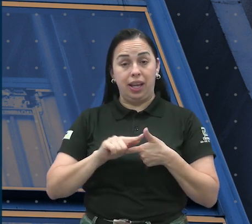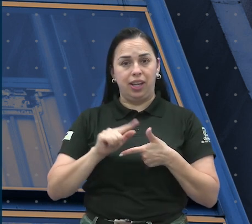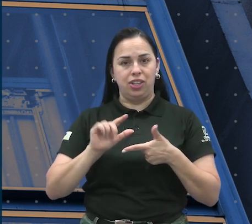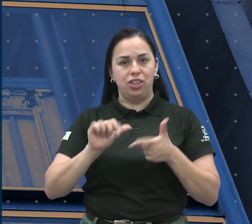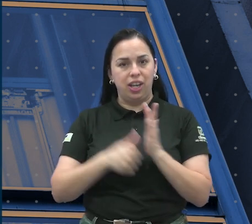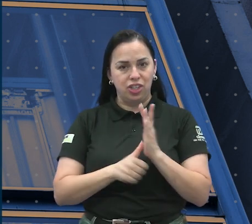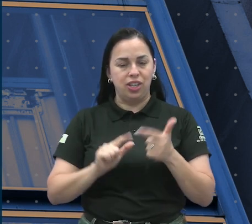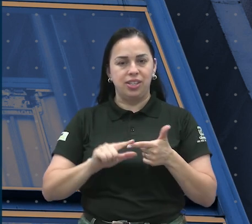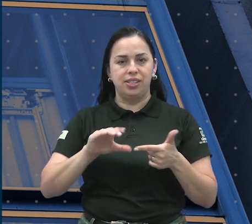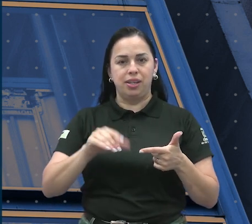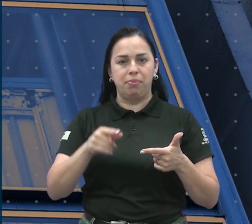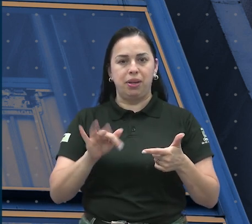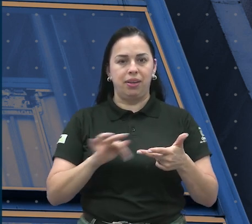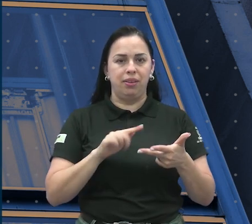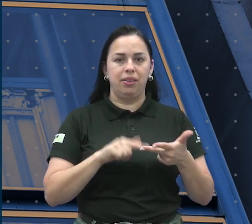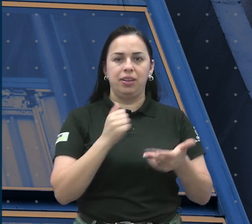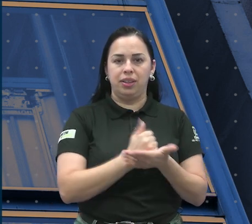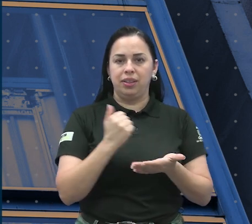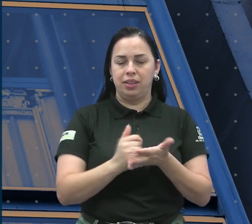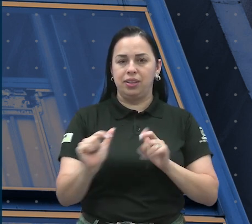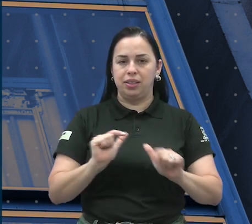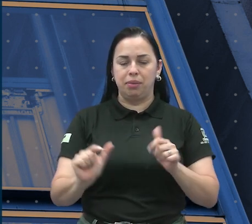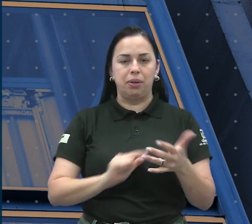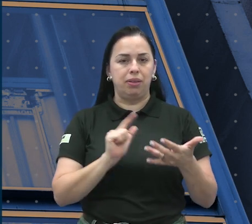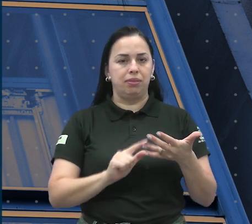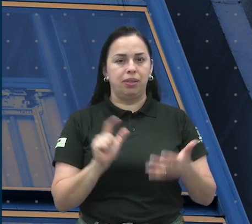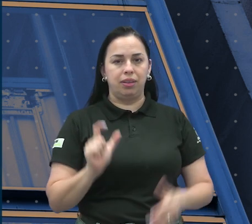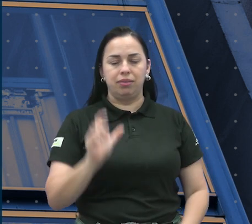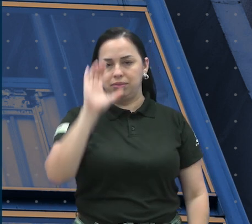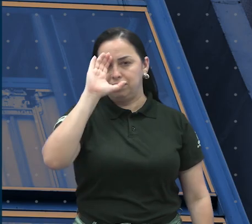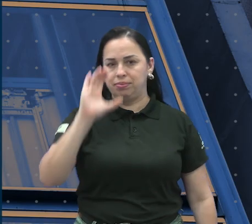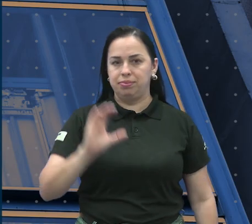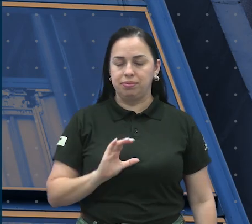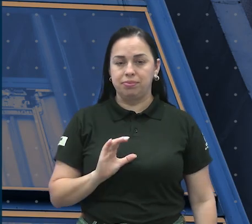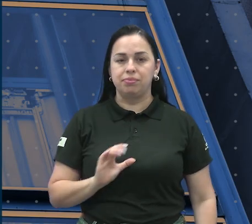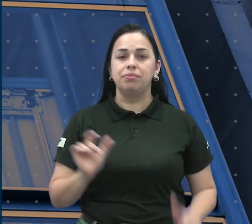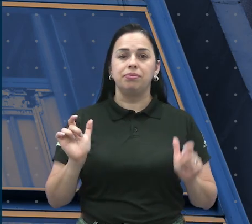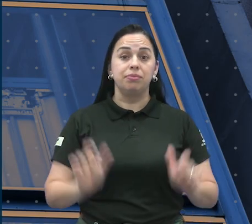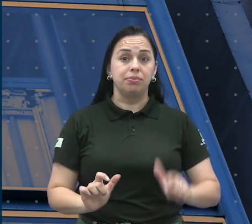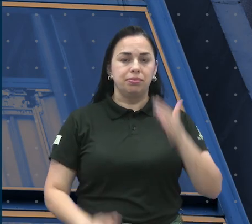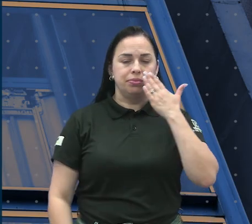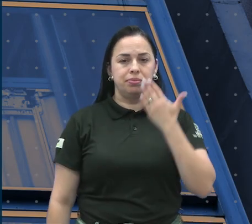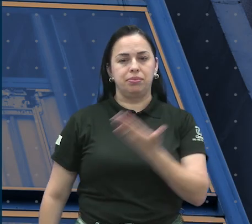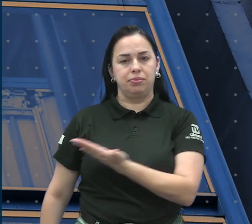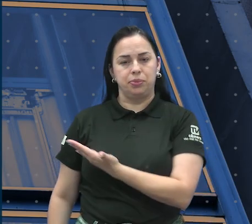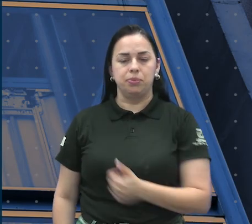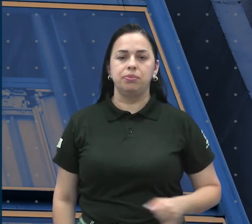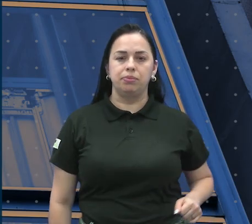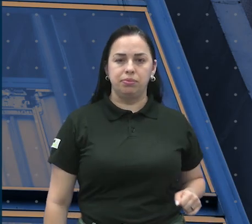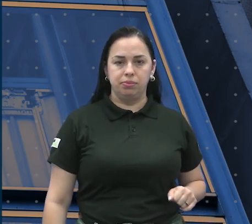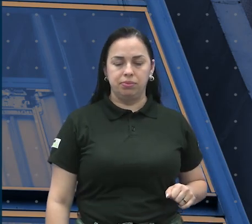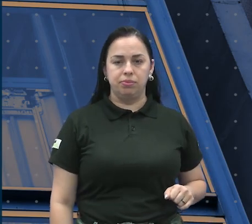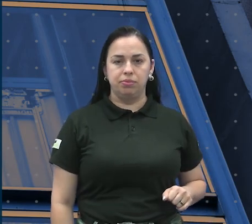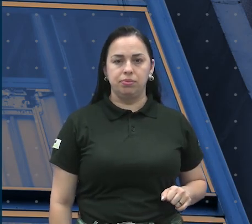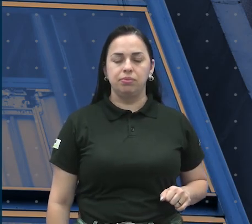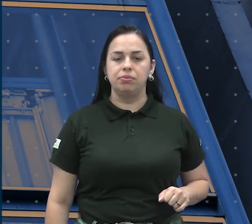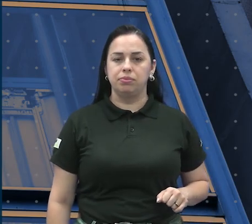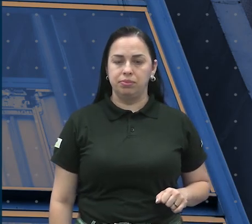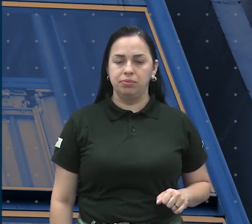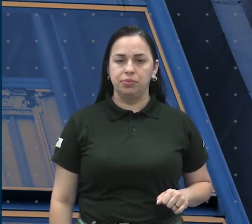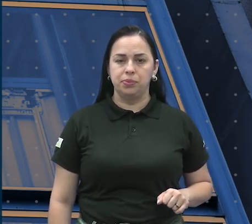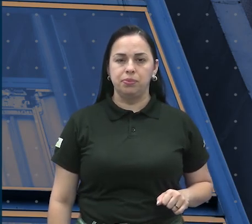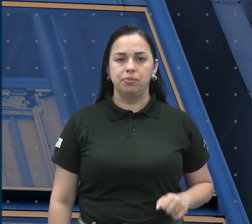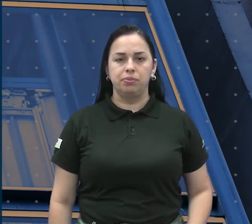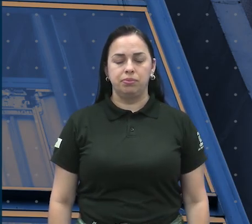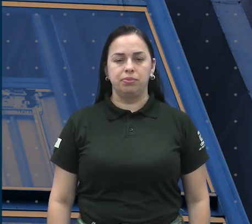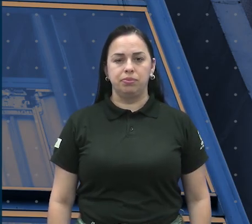levando RG, CPF, carteira de trabalho e o cartão cidadão. O PAT fica na Praça Afonso Pena, número